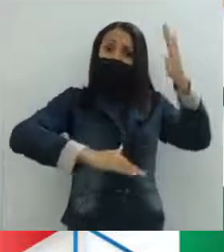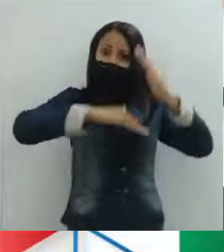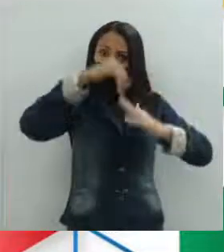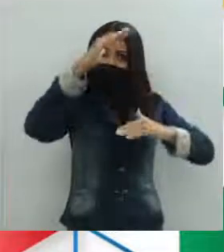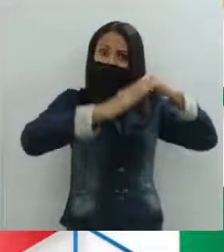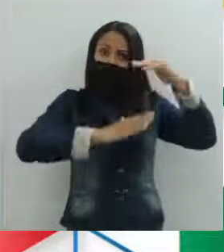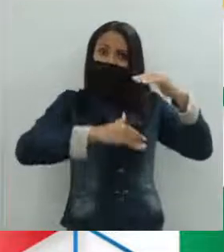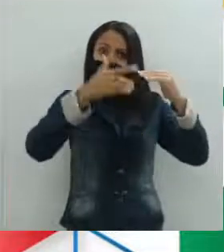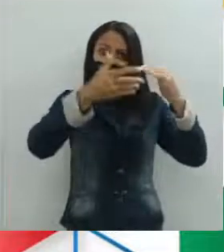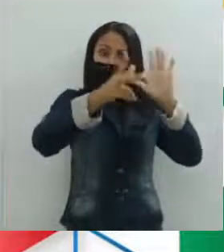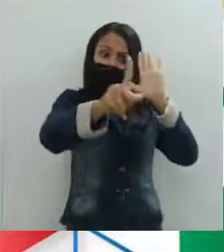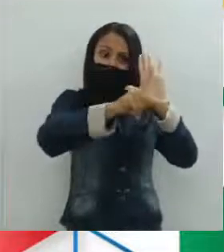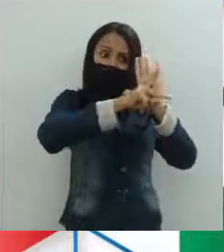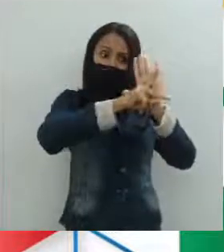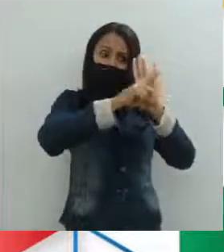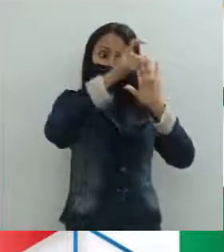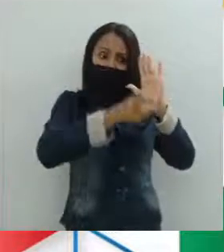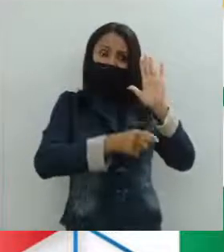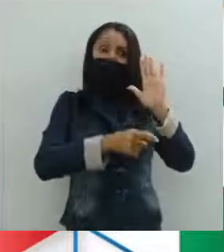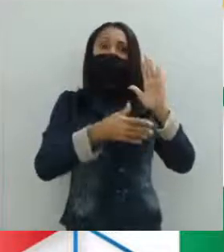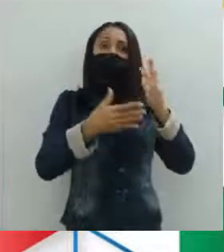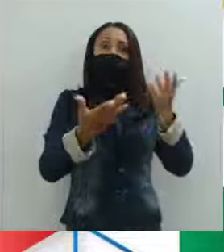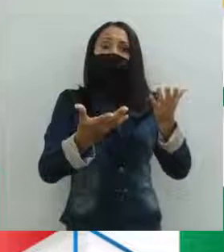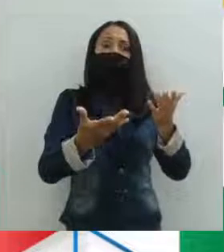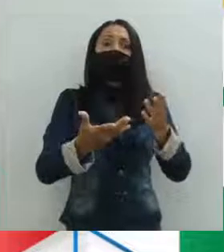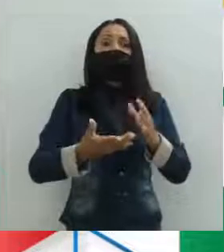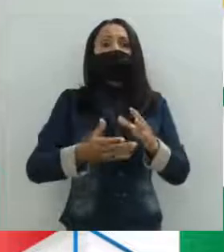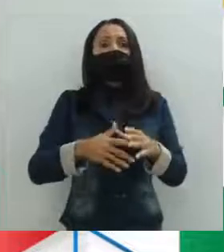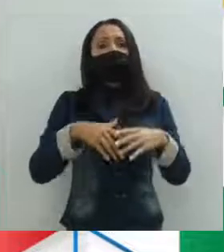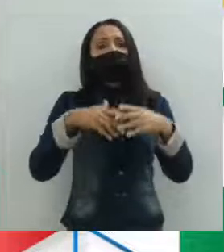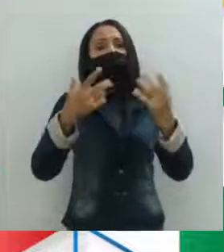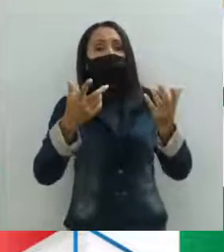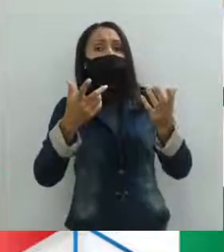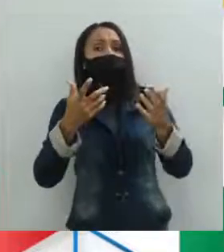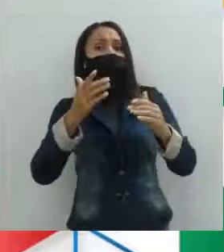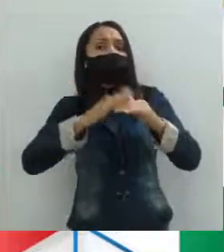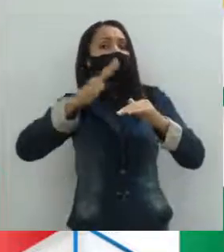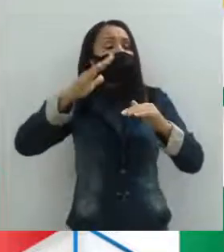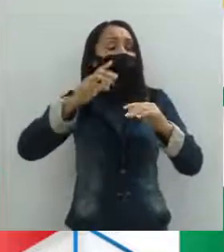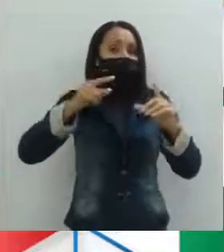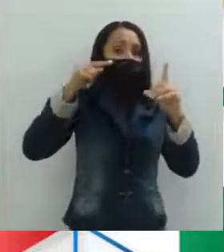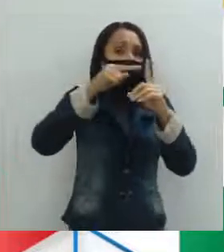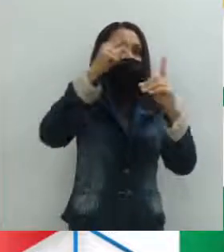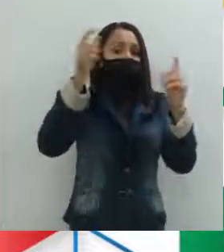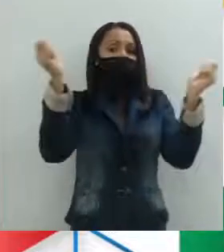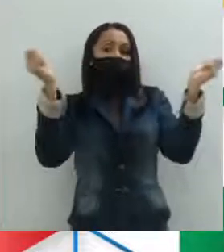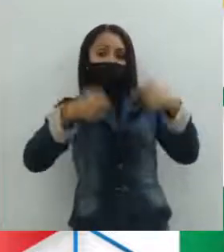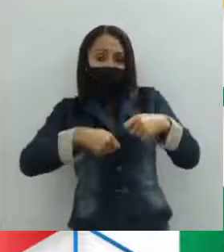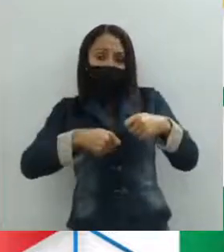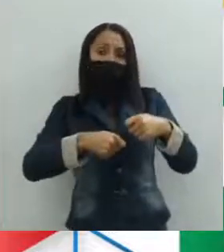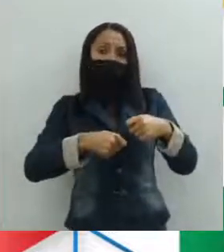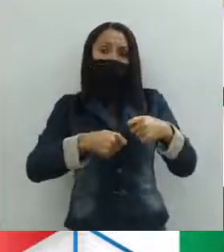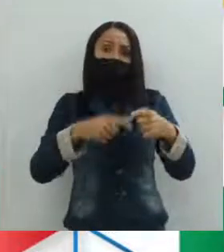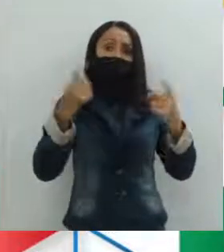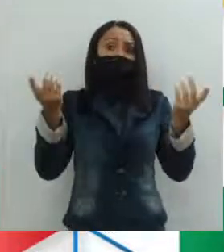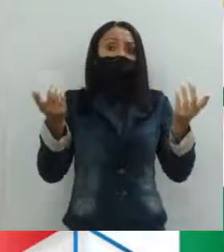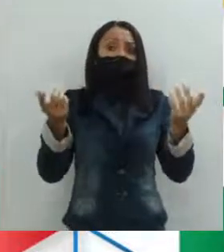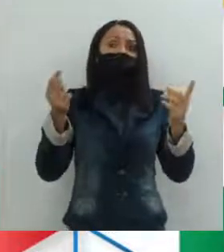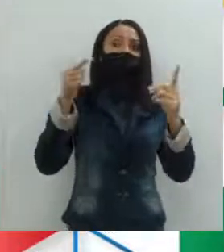da notícia, trata os fatos de maneira mais objetiva possível, a fim de que